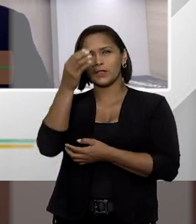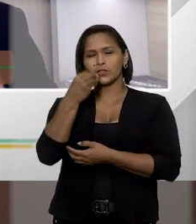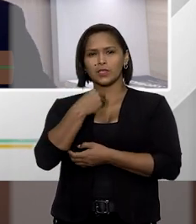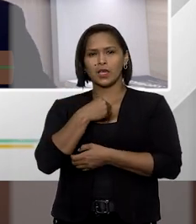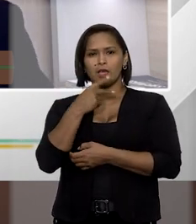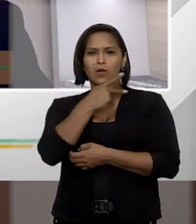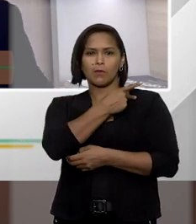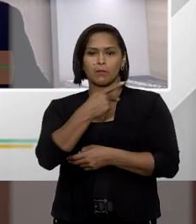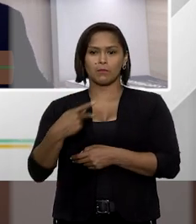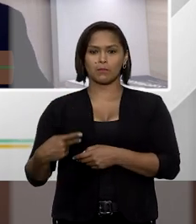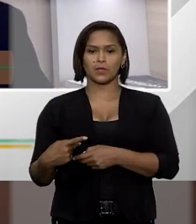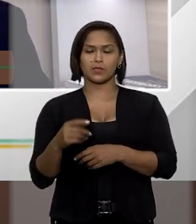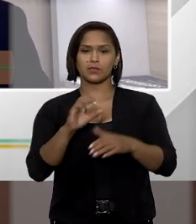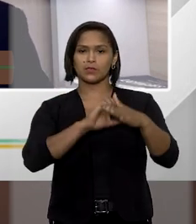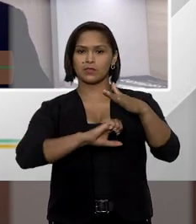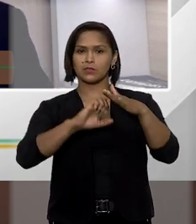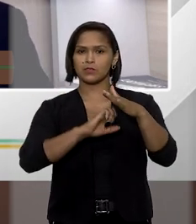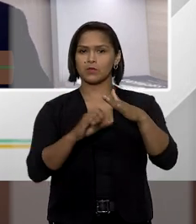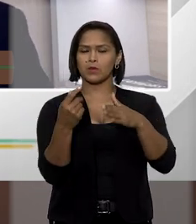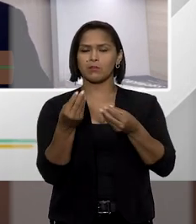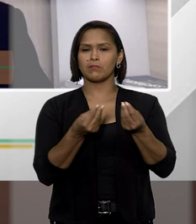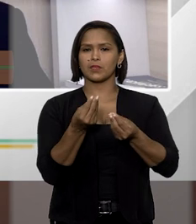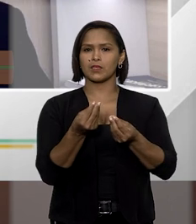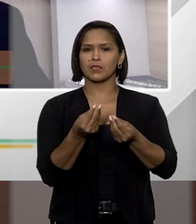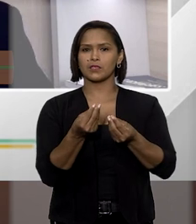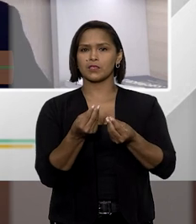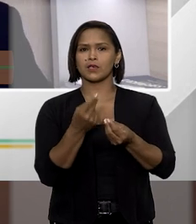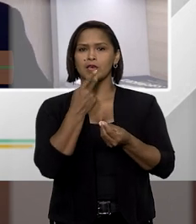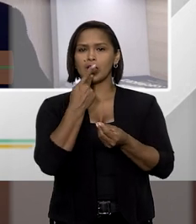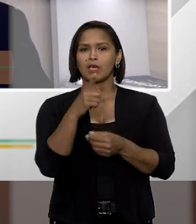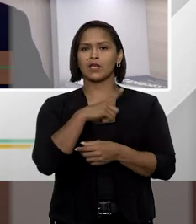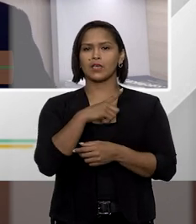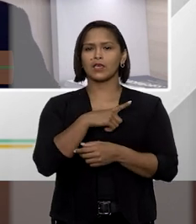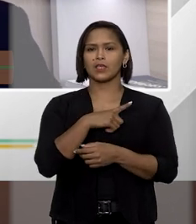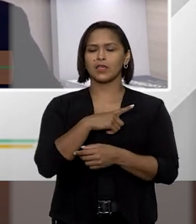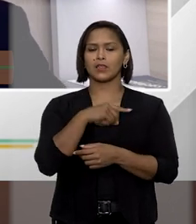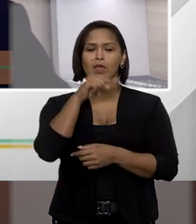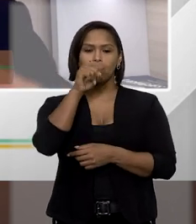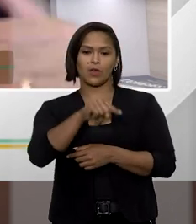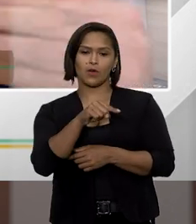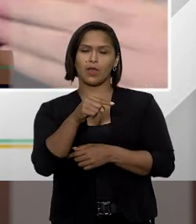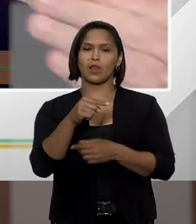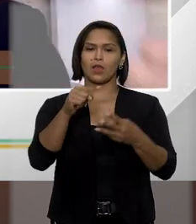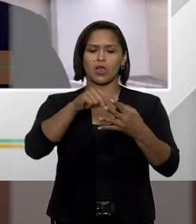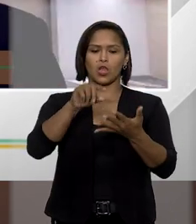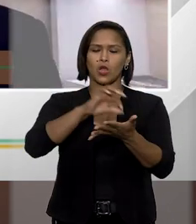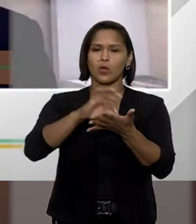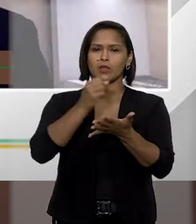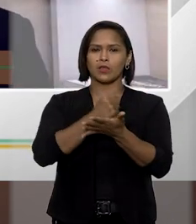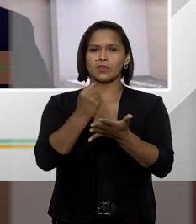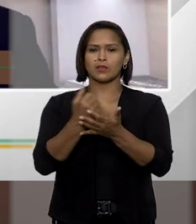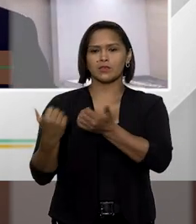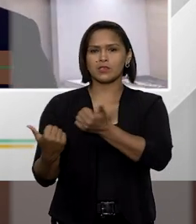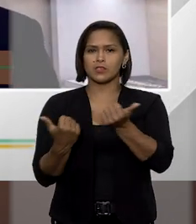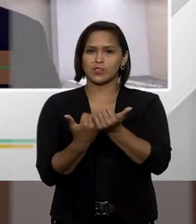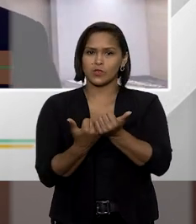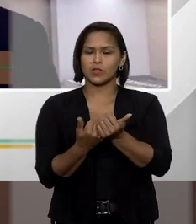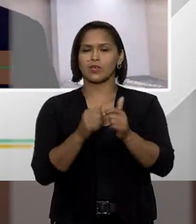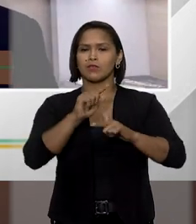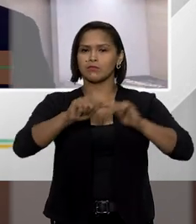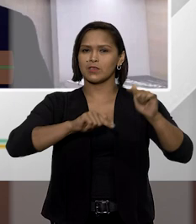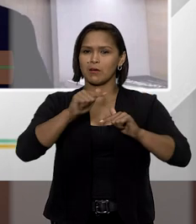imaginem, eu, como presidente de uma empresa, que tenho ali, contratação de assessoria, que